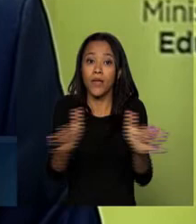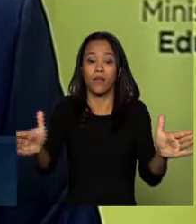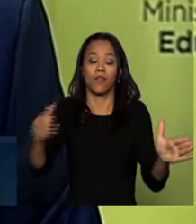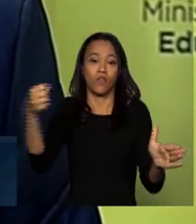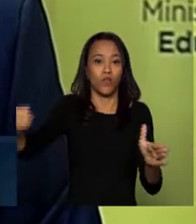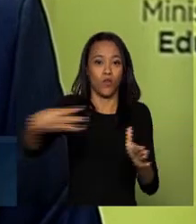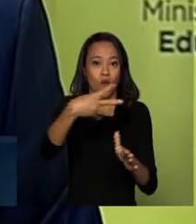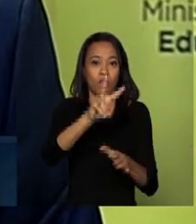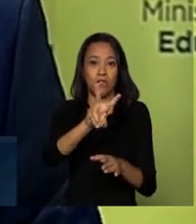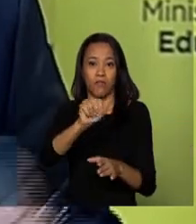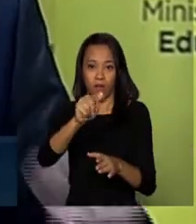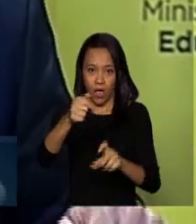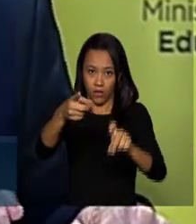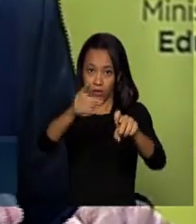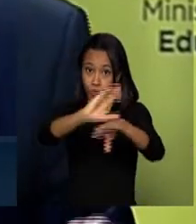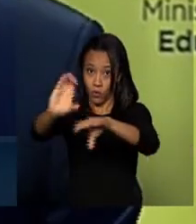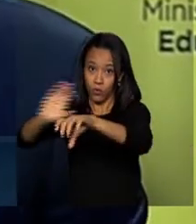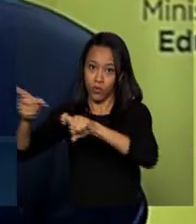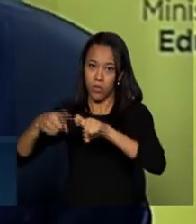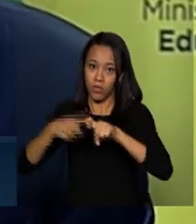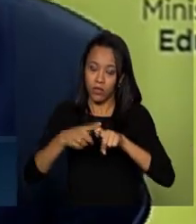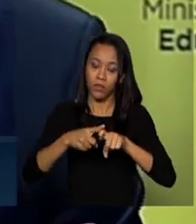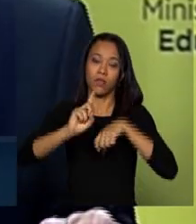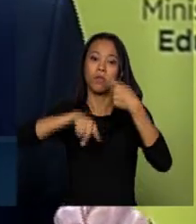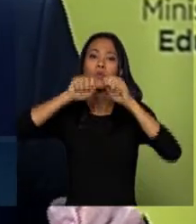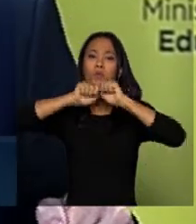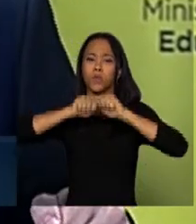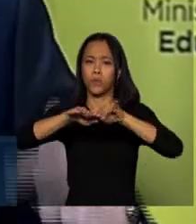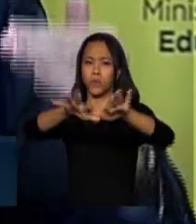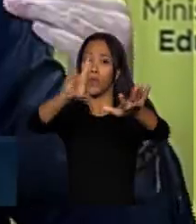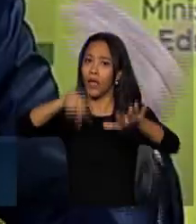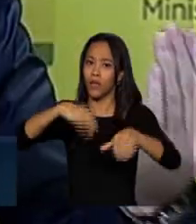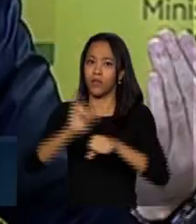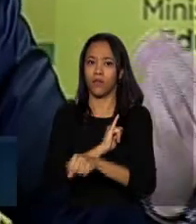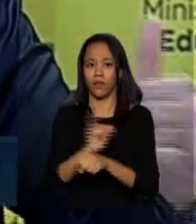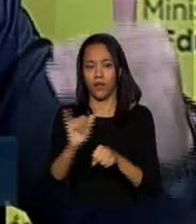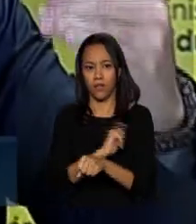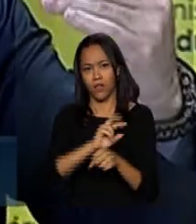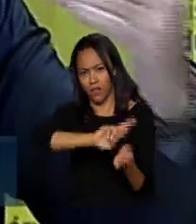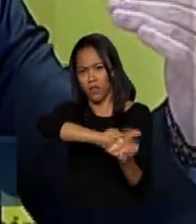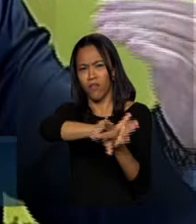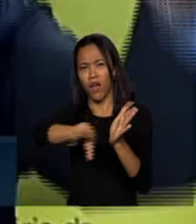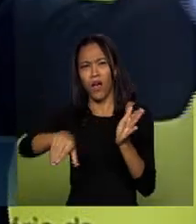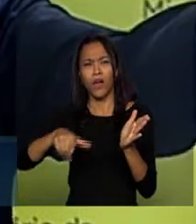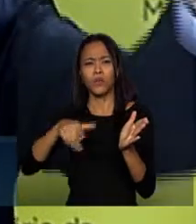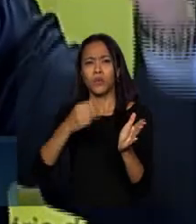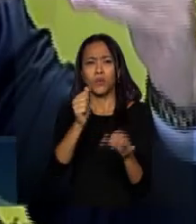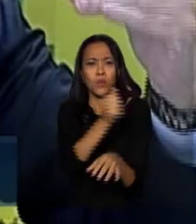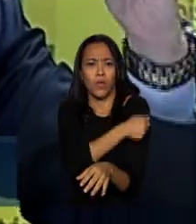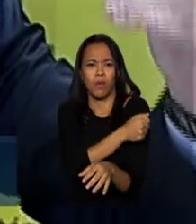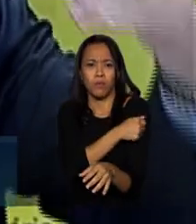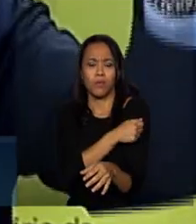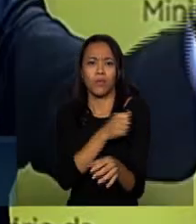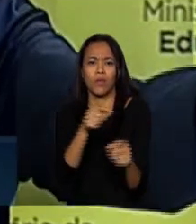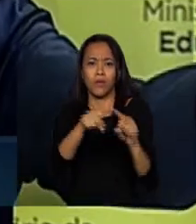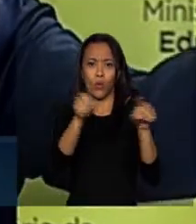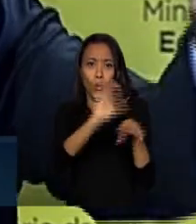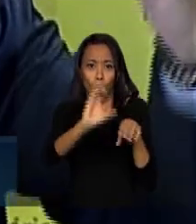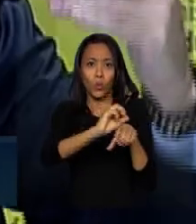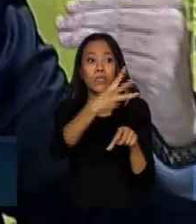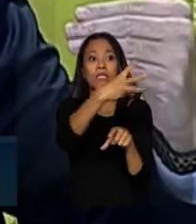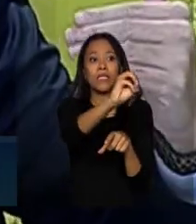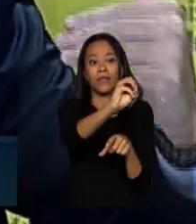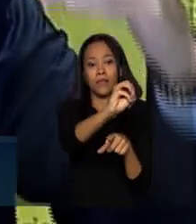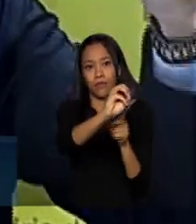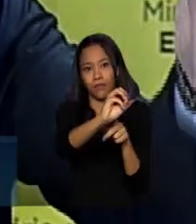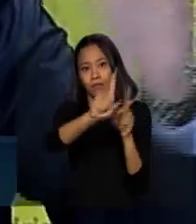expansão dos cursos já existentes, porque essa também é outra estratégia. Tem vários cursos que tinham 30 alunos, dobraram. Tinham 50, passaram